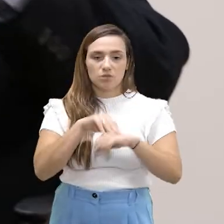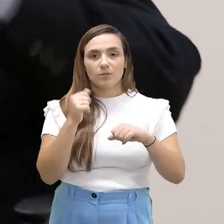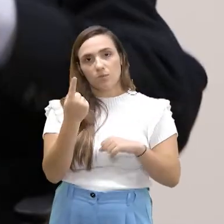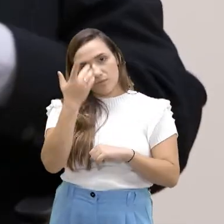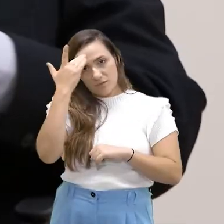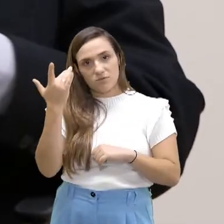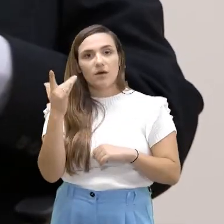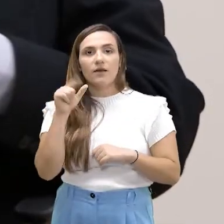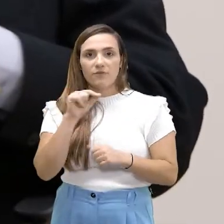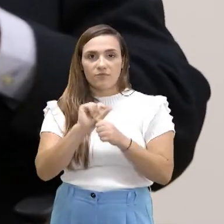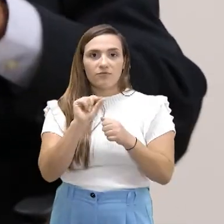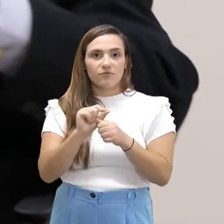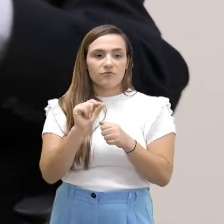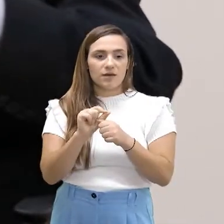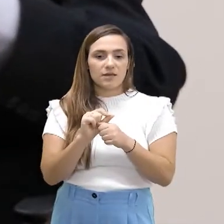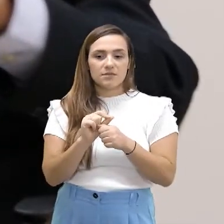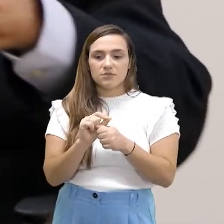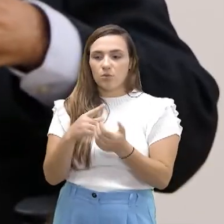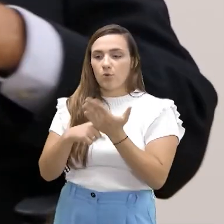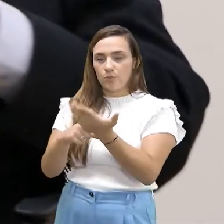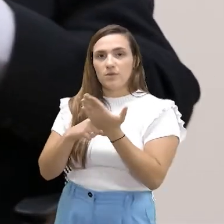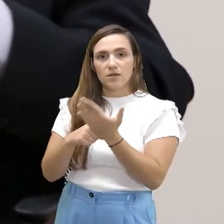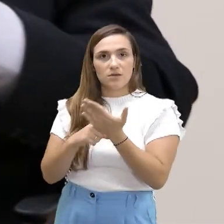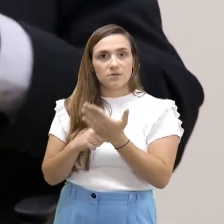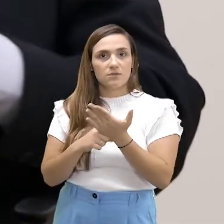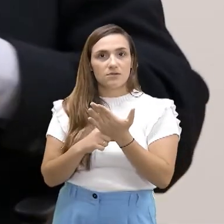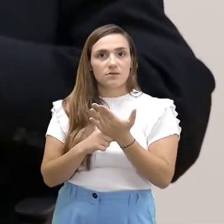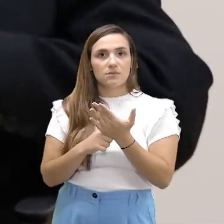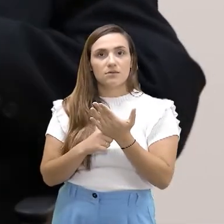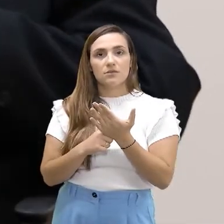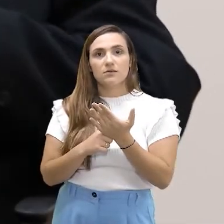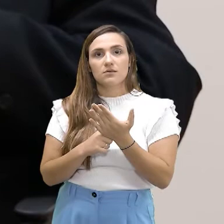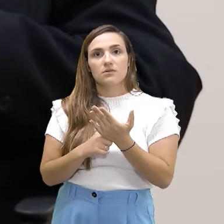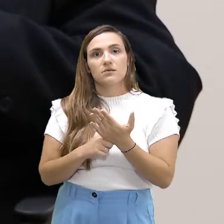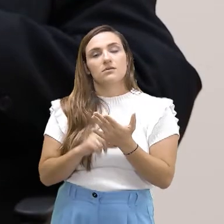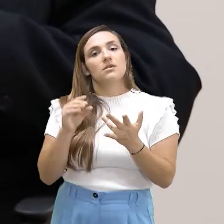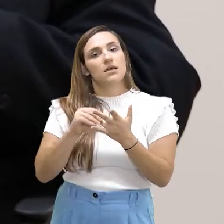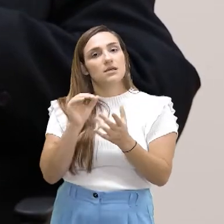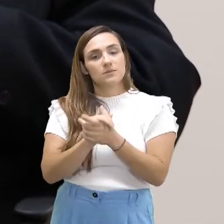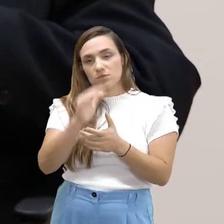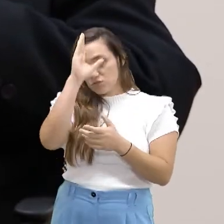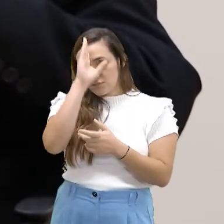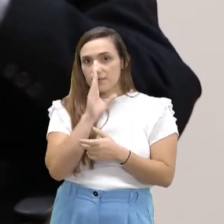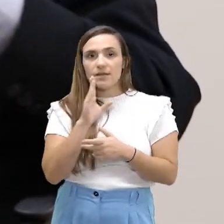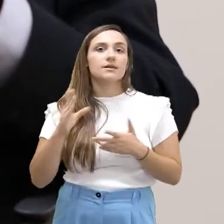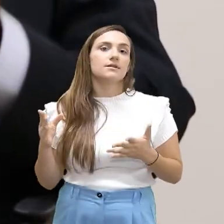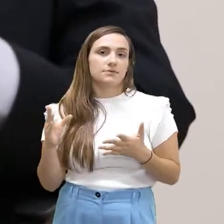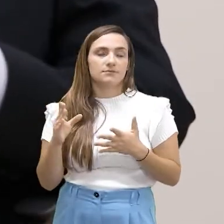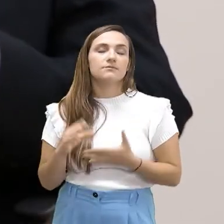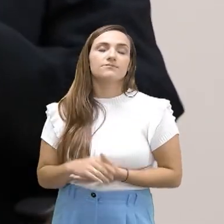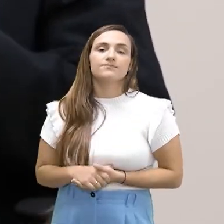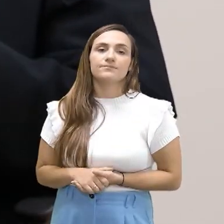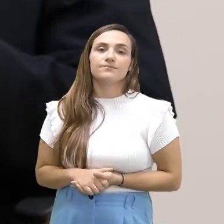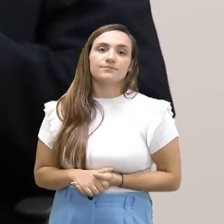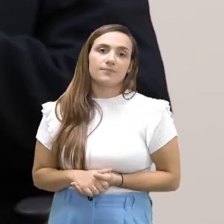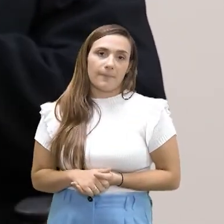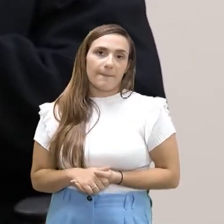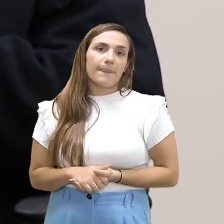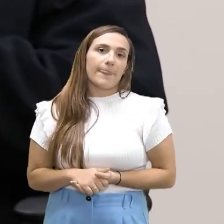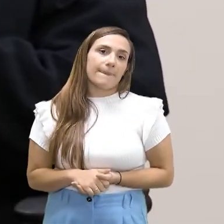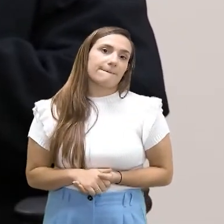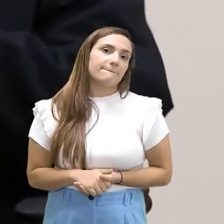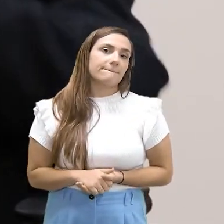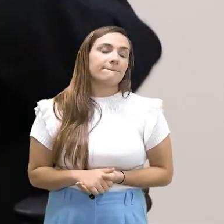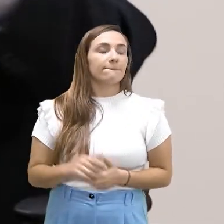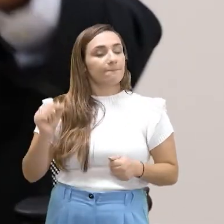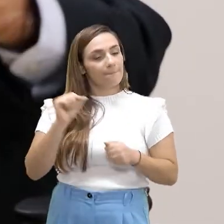chama o cartorário e ali é feito um termo de cooperação para que aqueles casamentos comunitários sejam todos